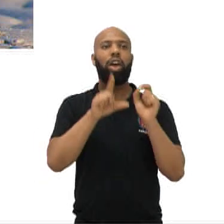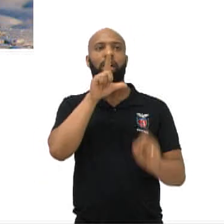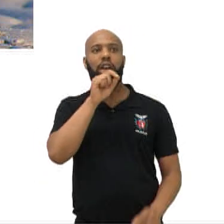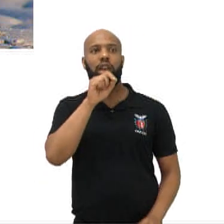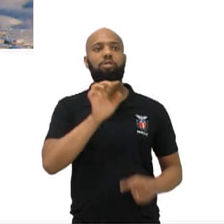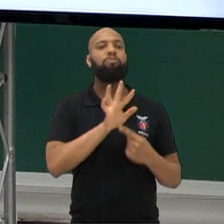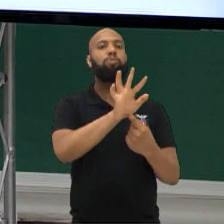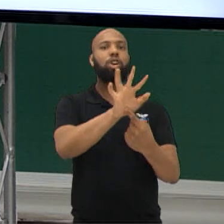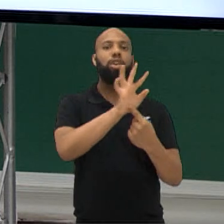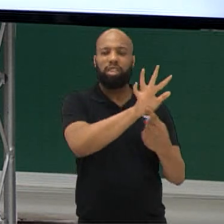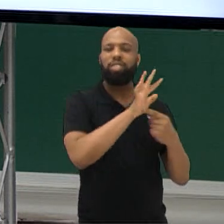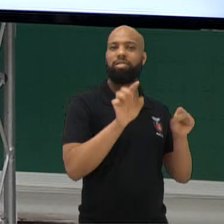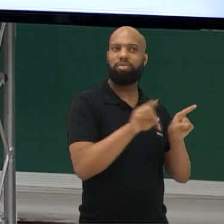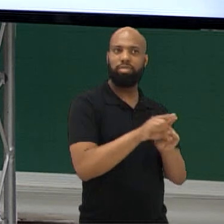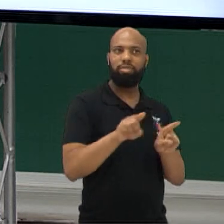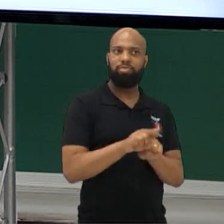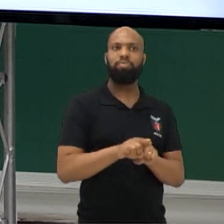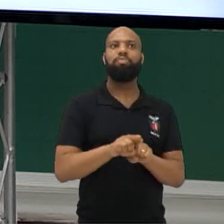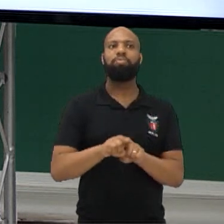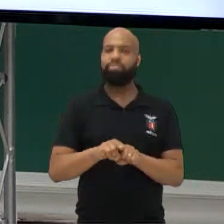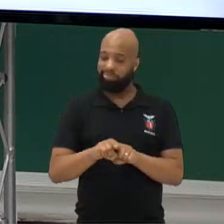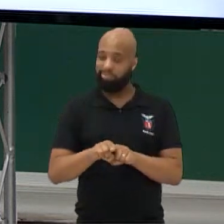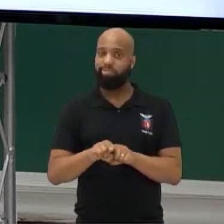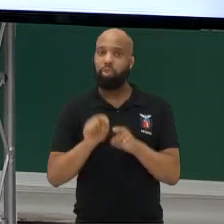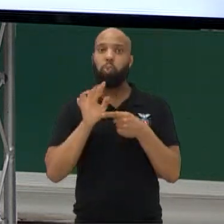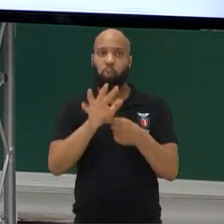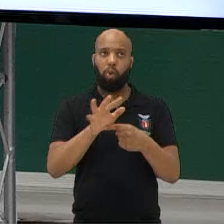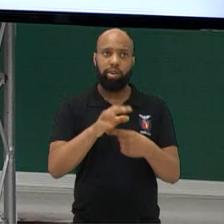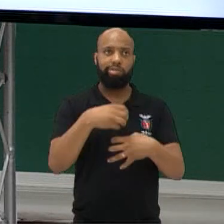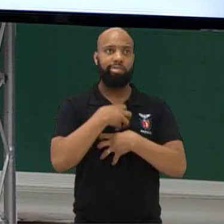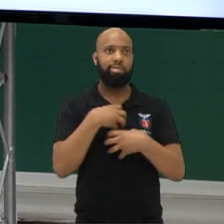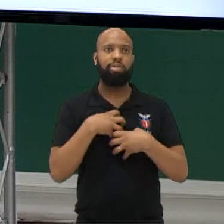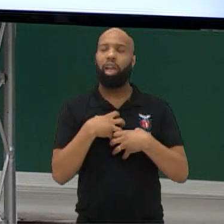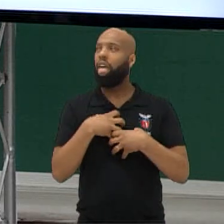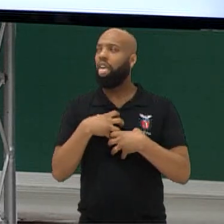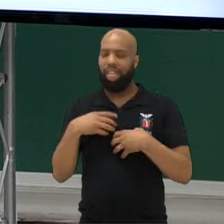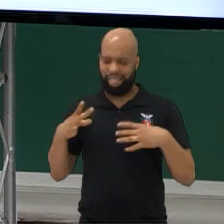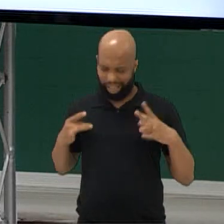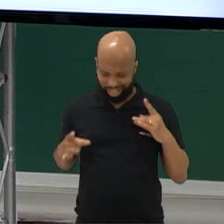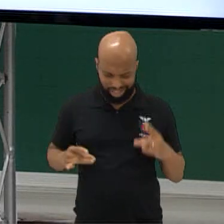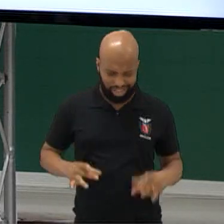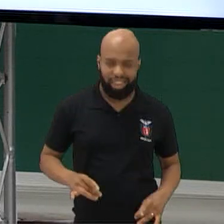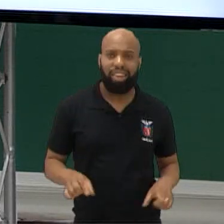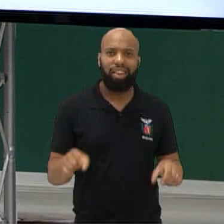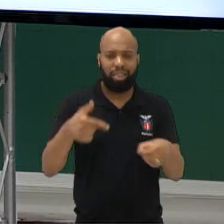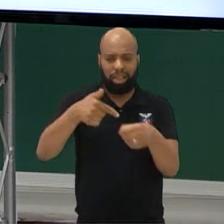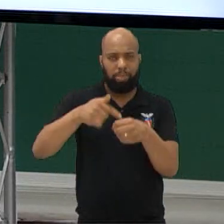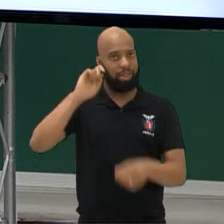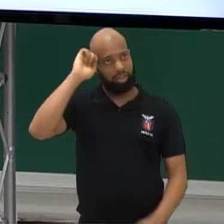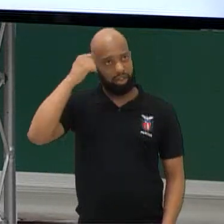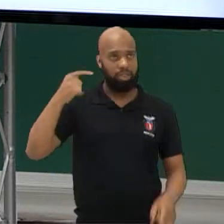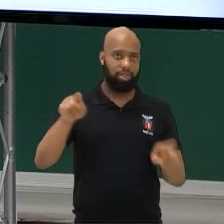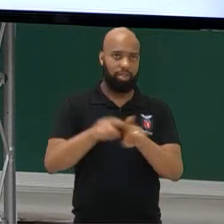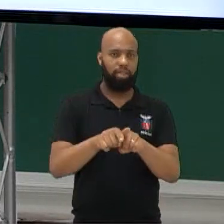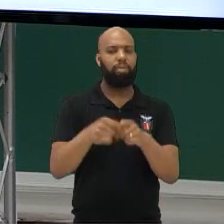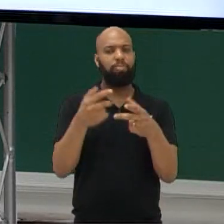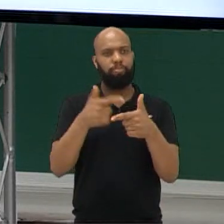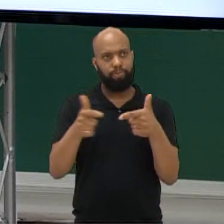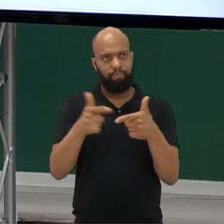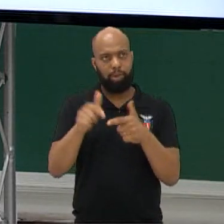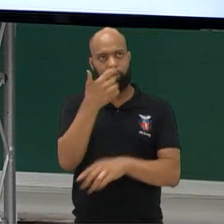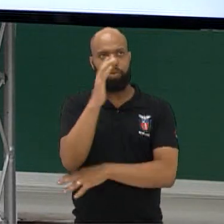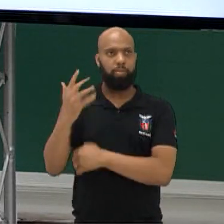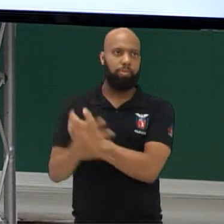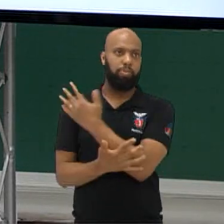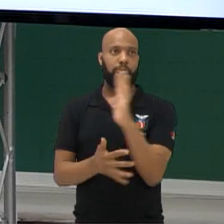a mostrarem uma sensibilidade a esse desastre ambiental. Temos